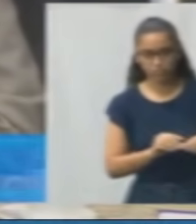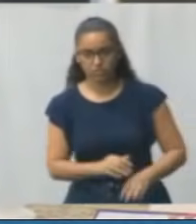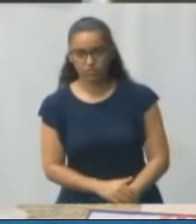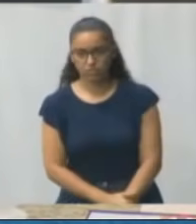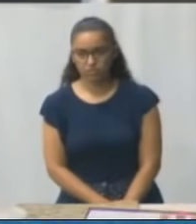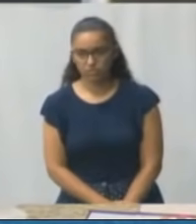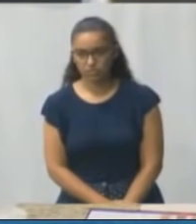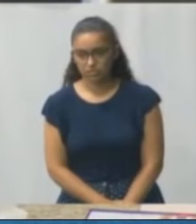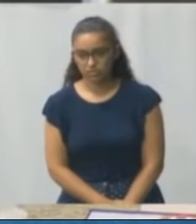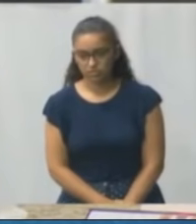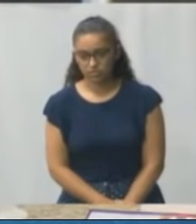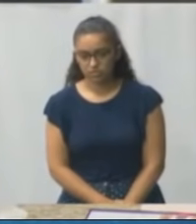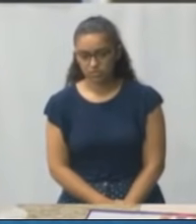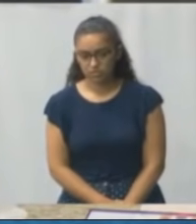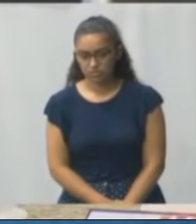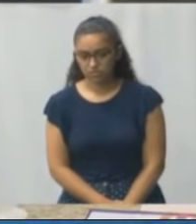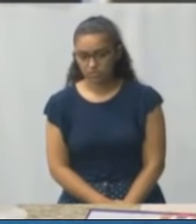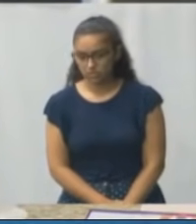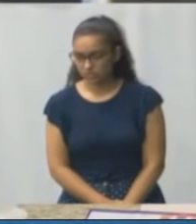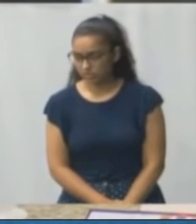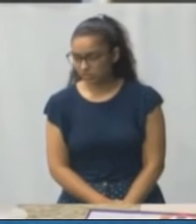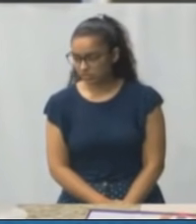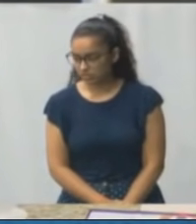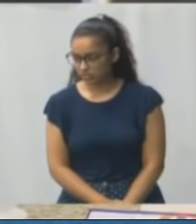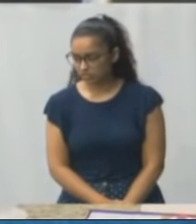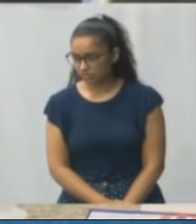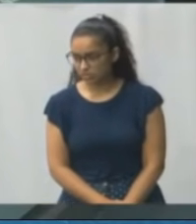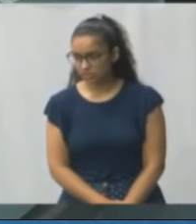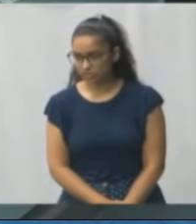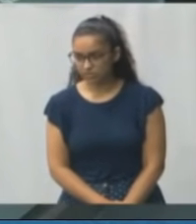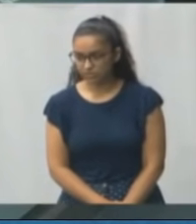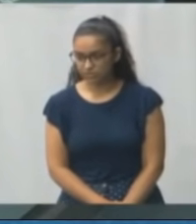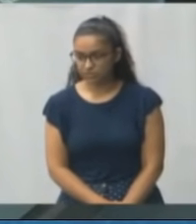É só proclamar o voto no microfone, gente.